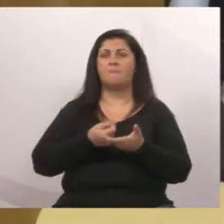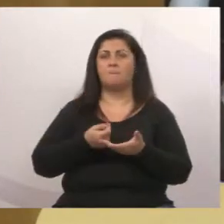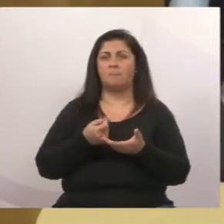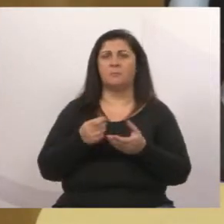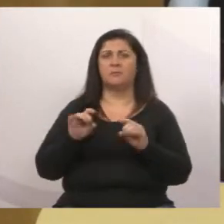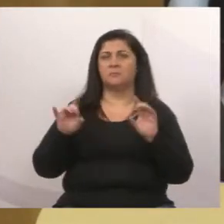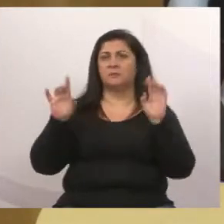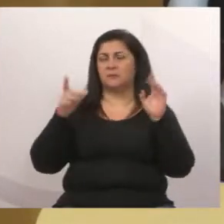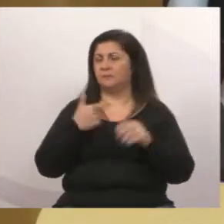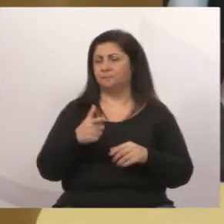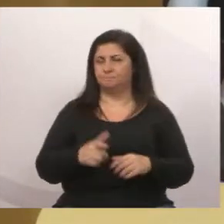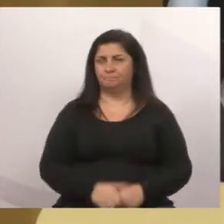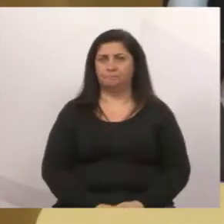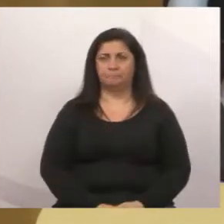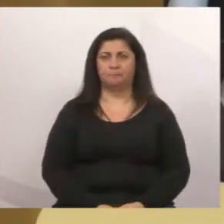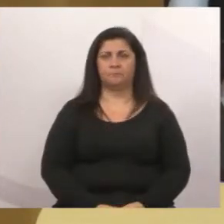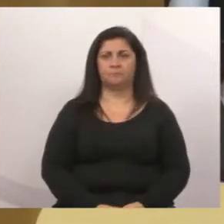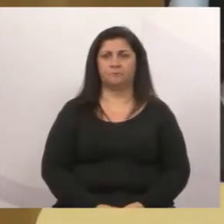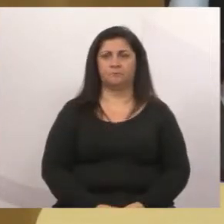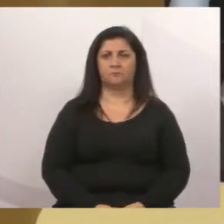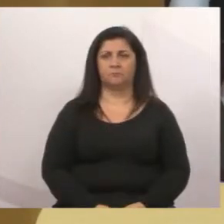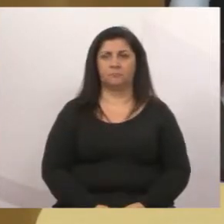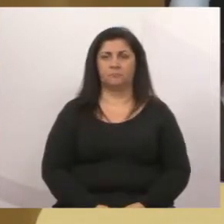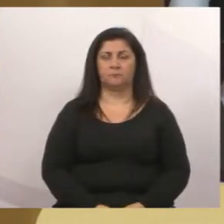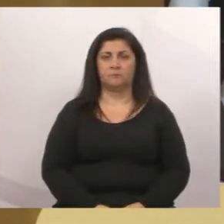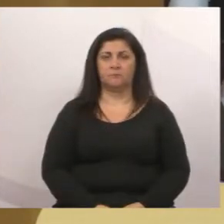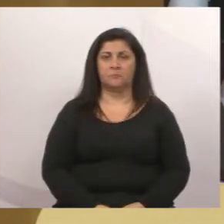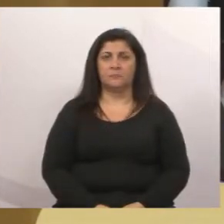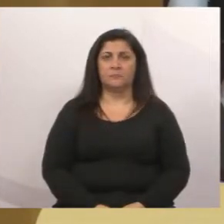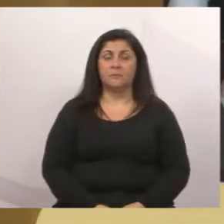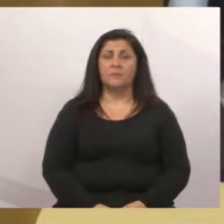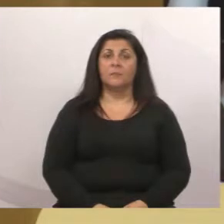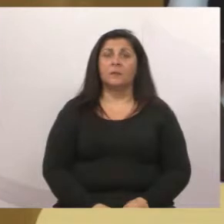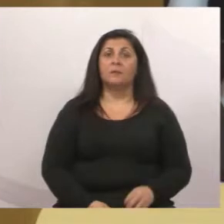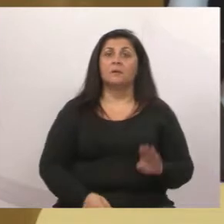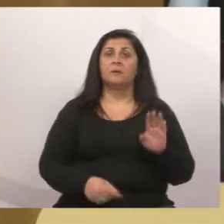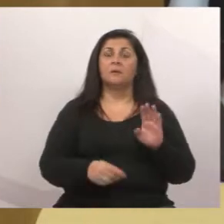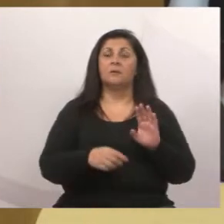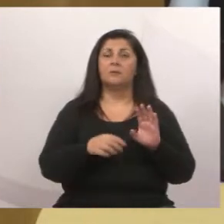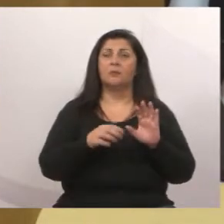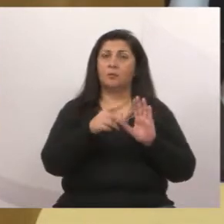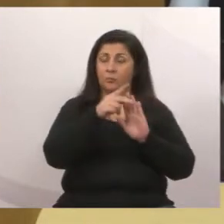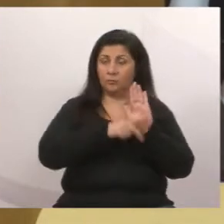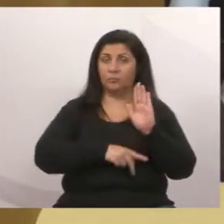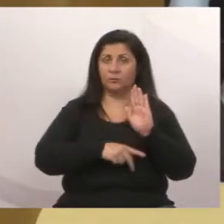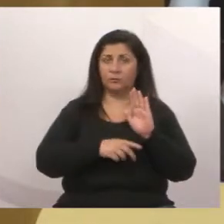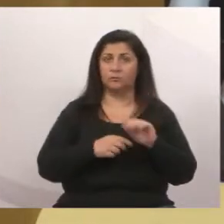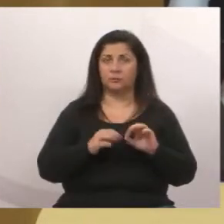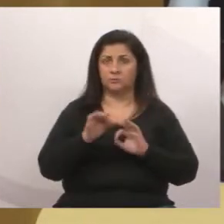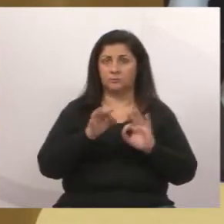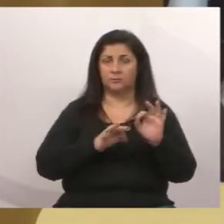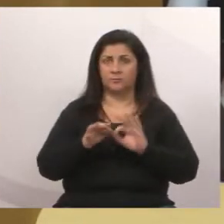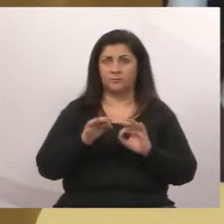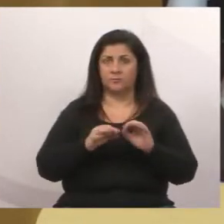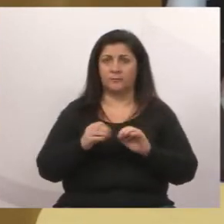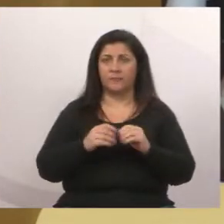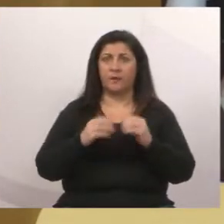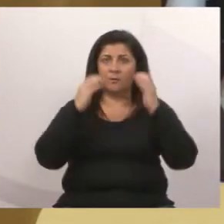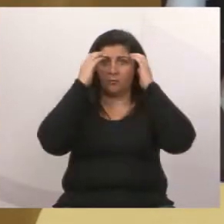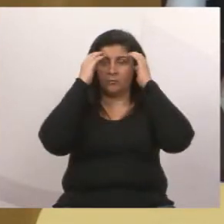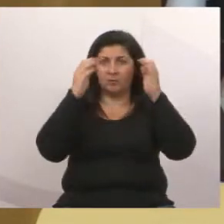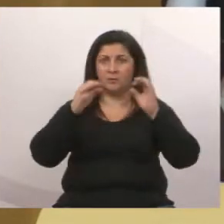de desempenho. A presente propositura atende a apontamentos feitos pelo Tribunal de Contas do Estado de São